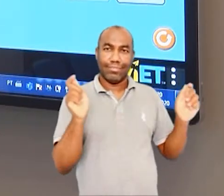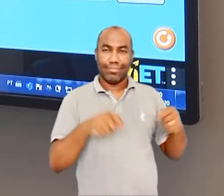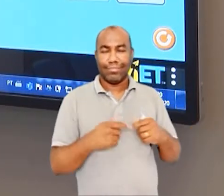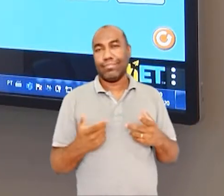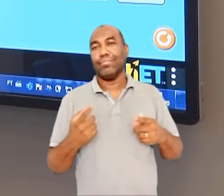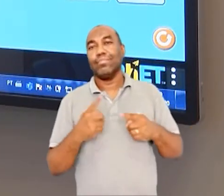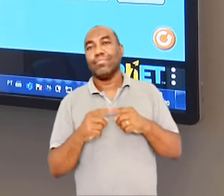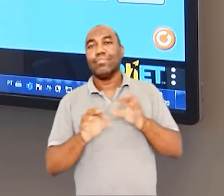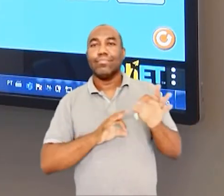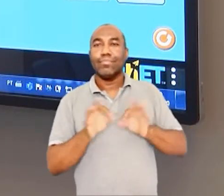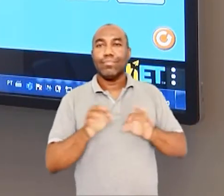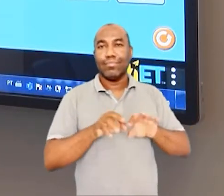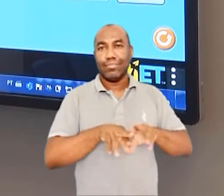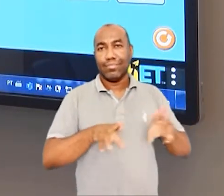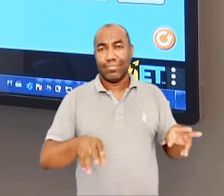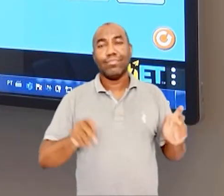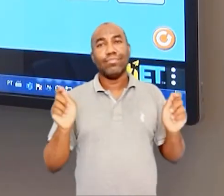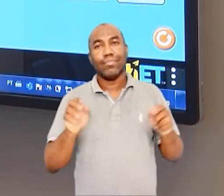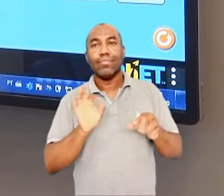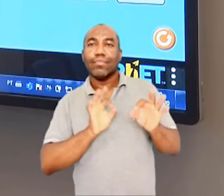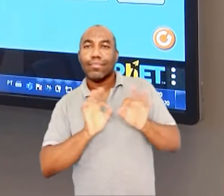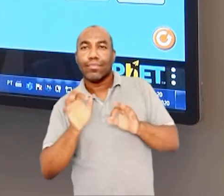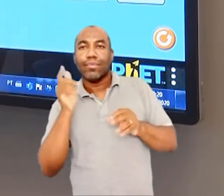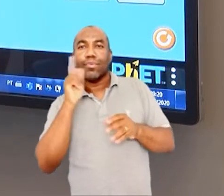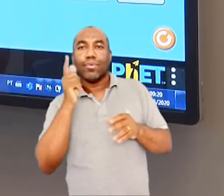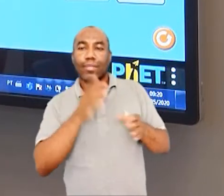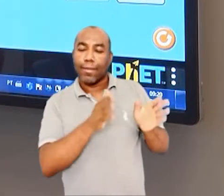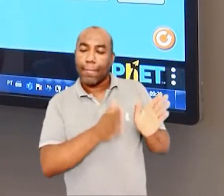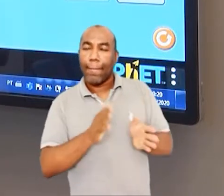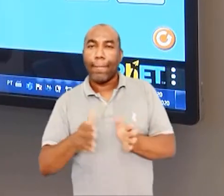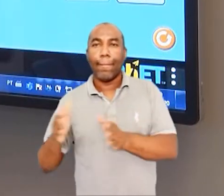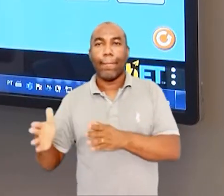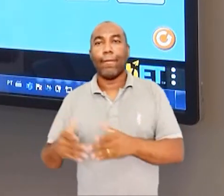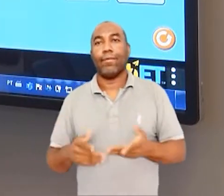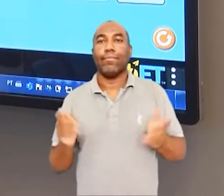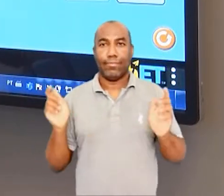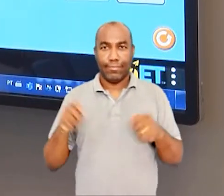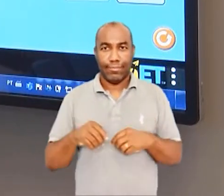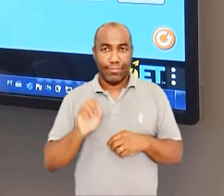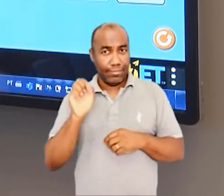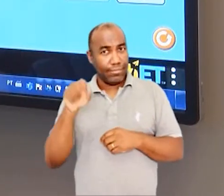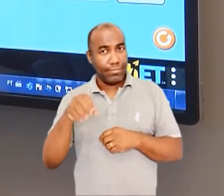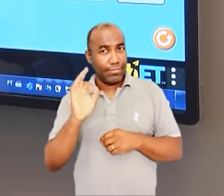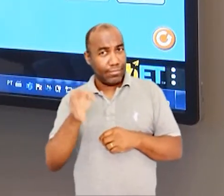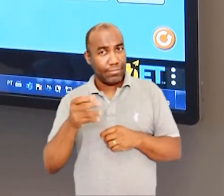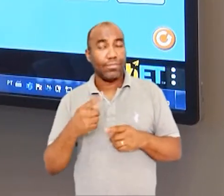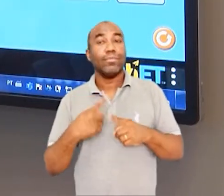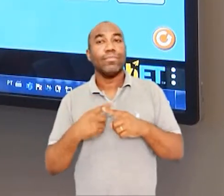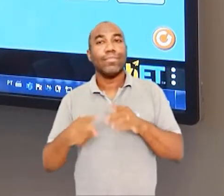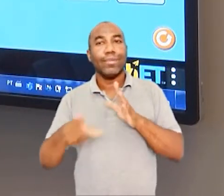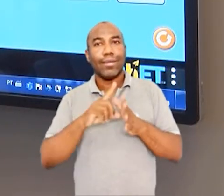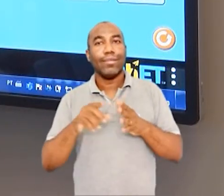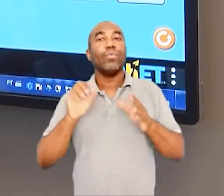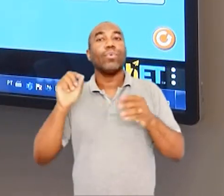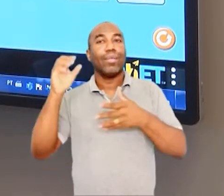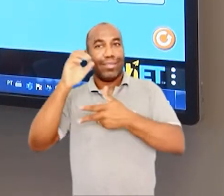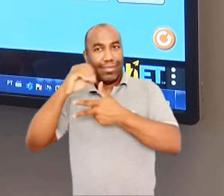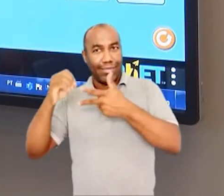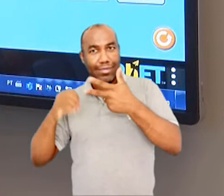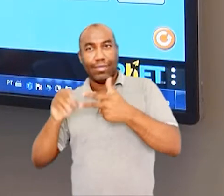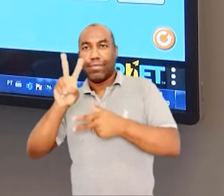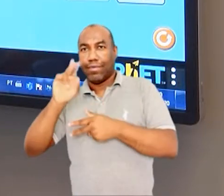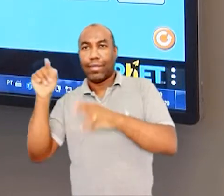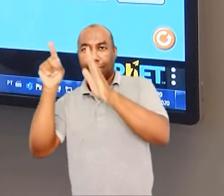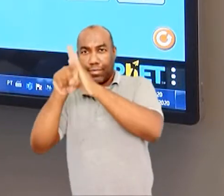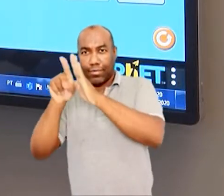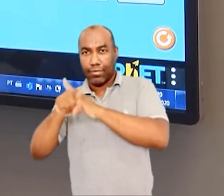para o polo negativo. Vale a pena prestar atenção, porque às vezes, na hora da avaliação, do exame, eles vão te